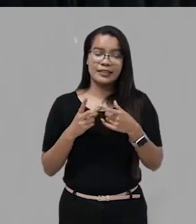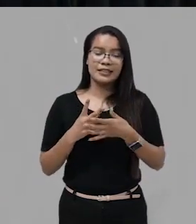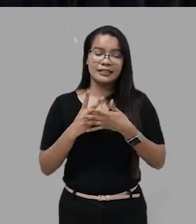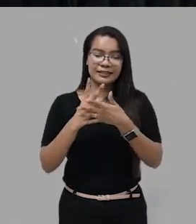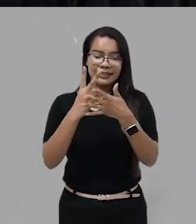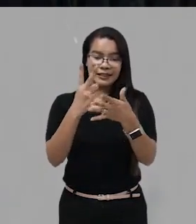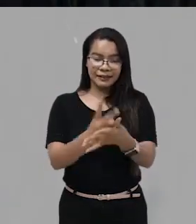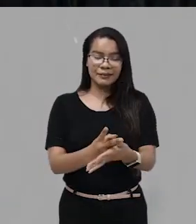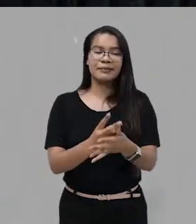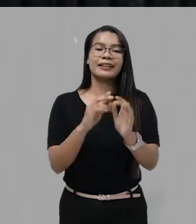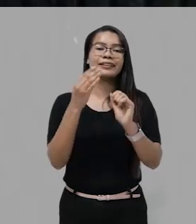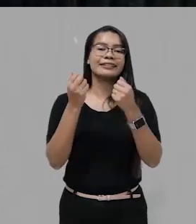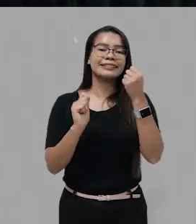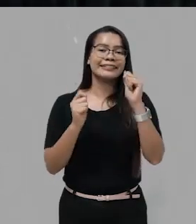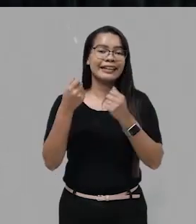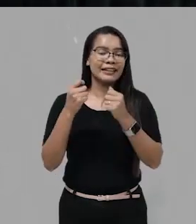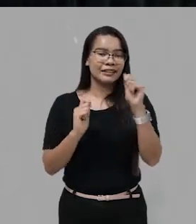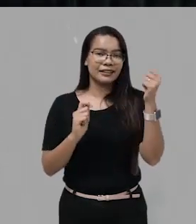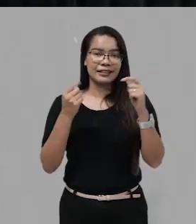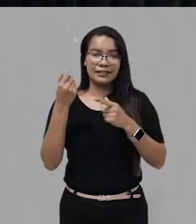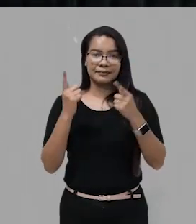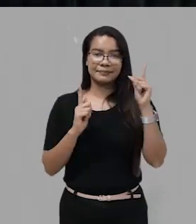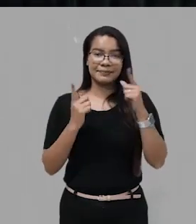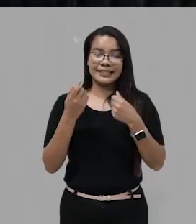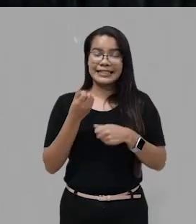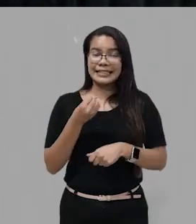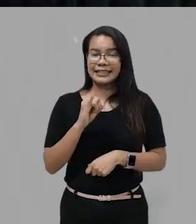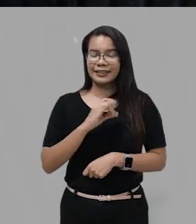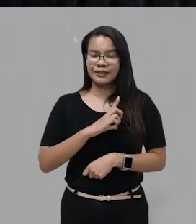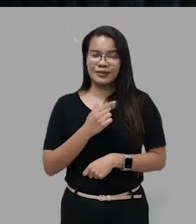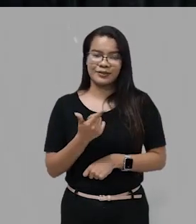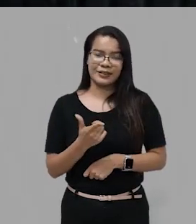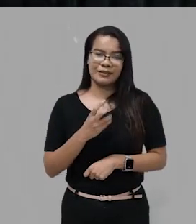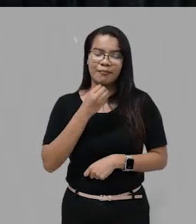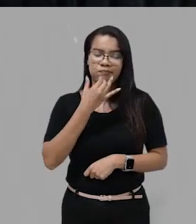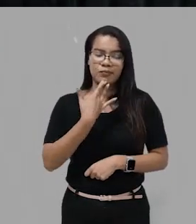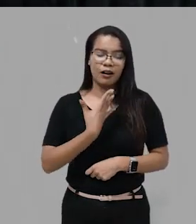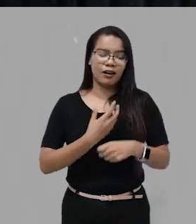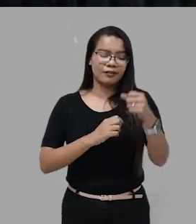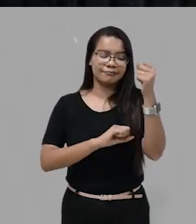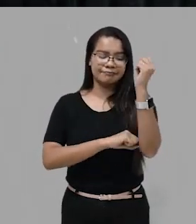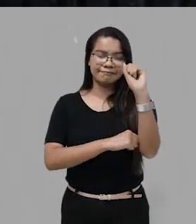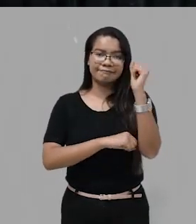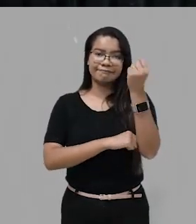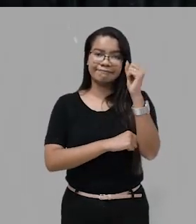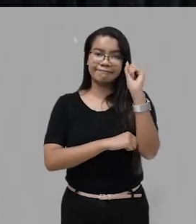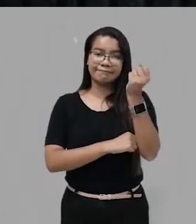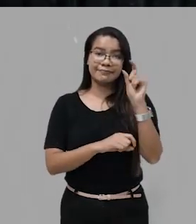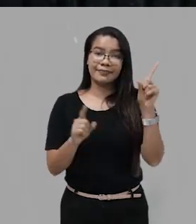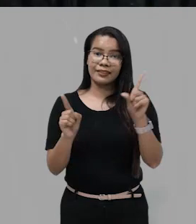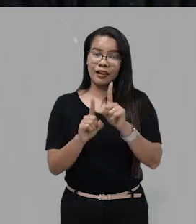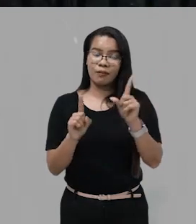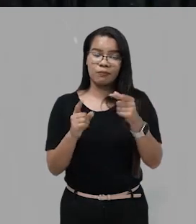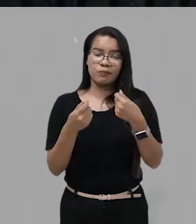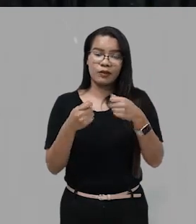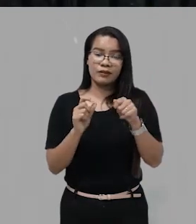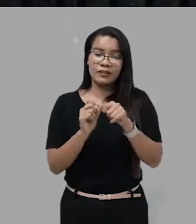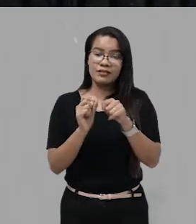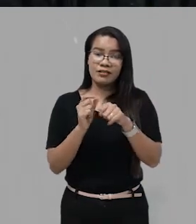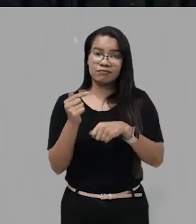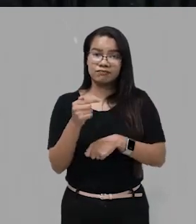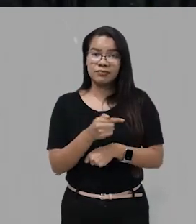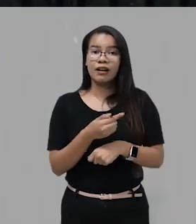ó, gesticulando. Se ela não tivesse uma boa coordenação motora, ela não poderia estar exercendo